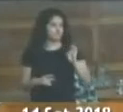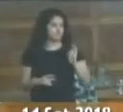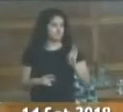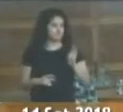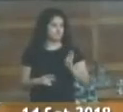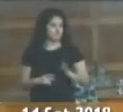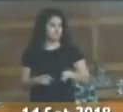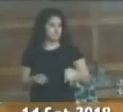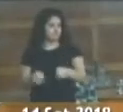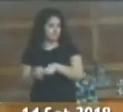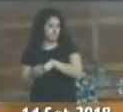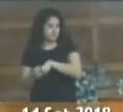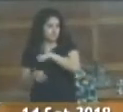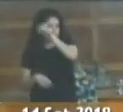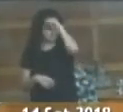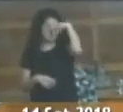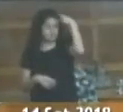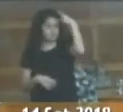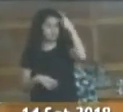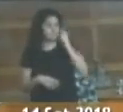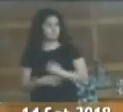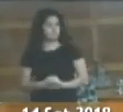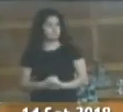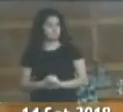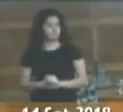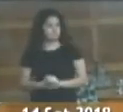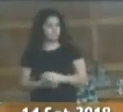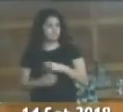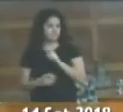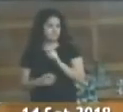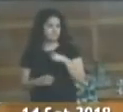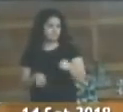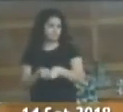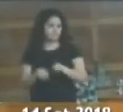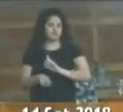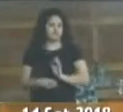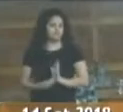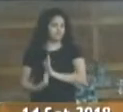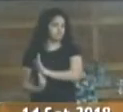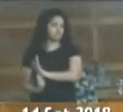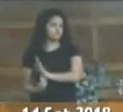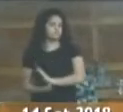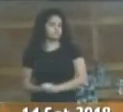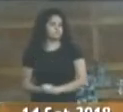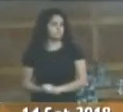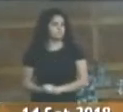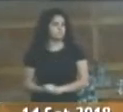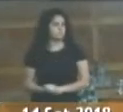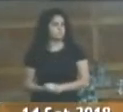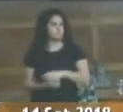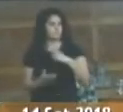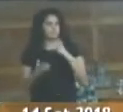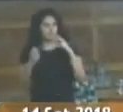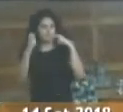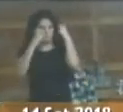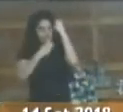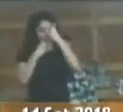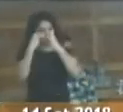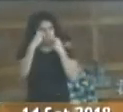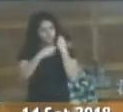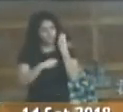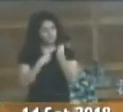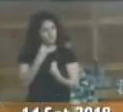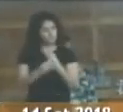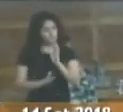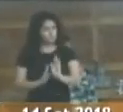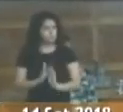o executivo do nosso município, né? E nem assim atende ao chamado do próprio partido. Então, é de preocupar a forma que estão